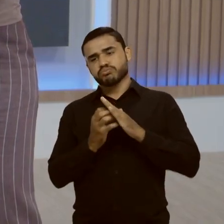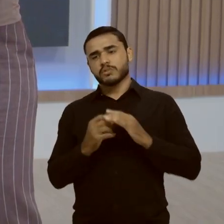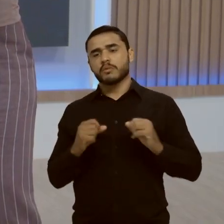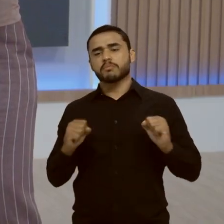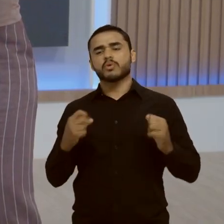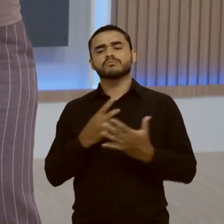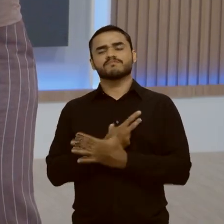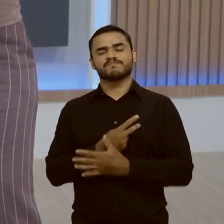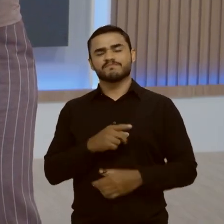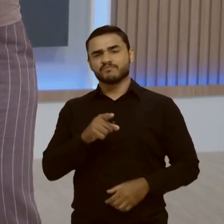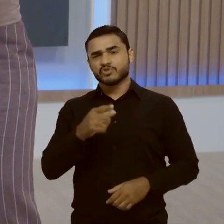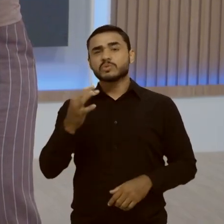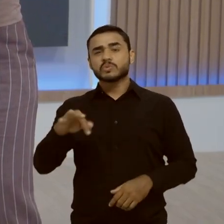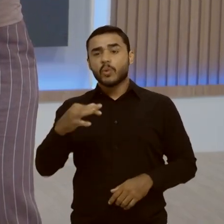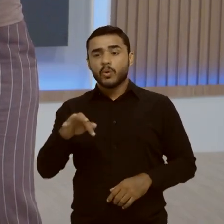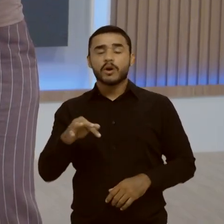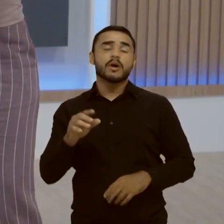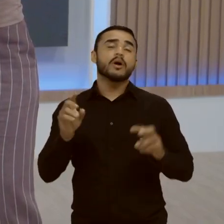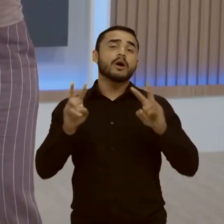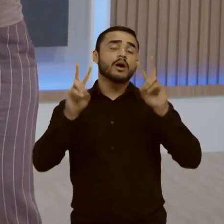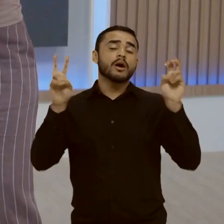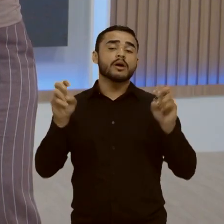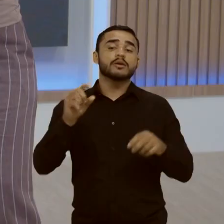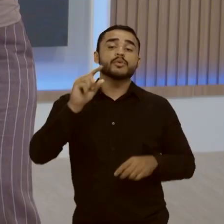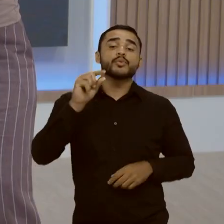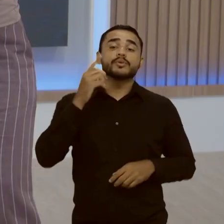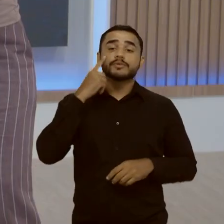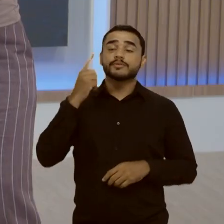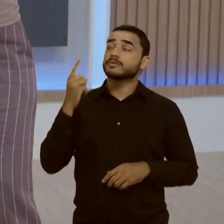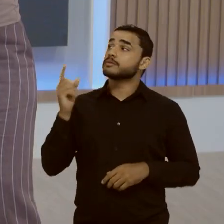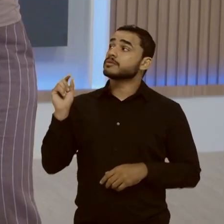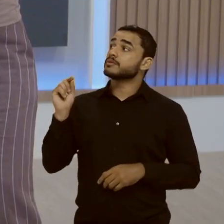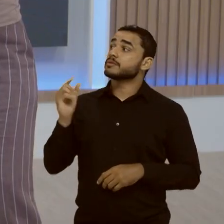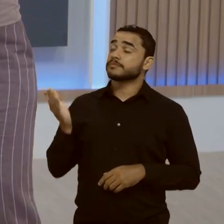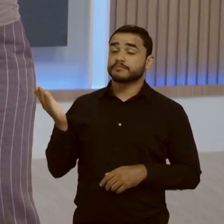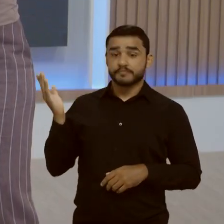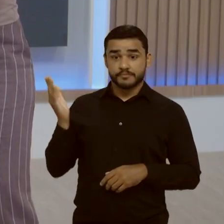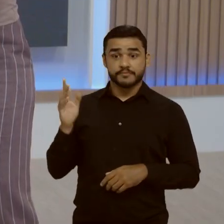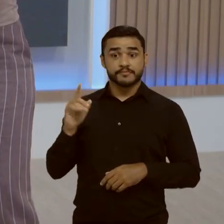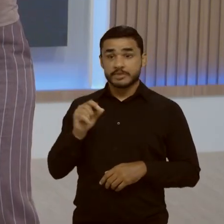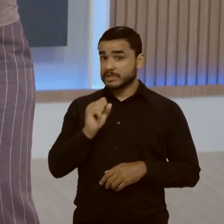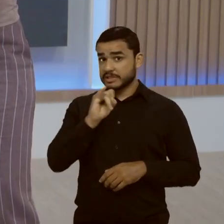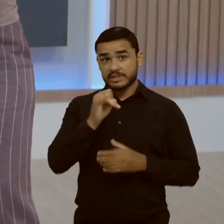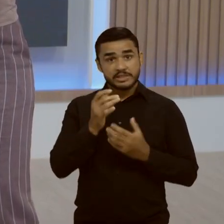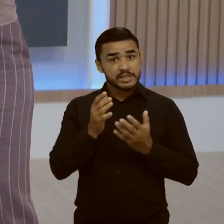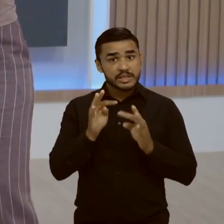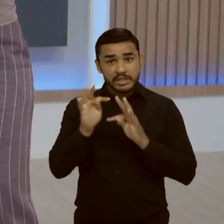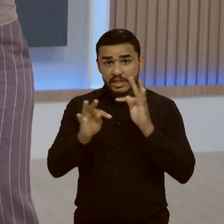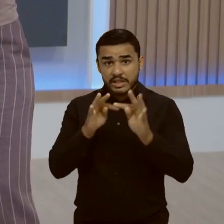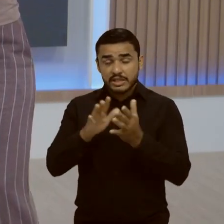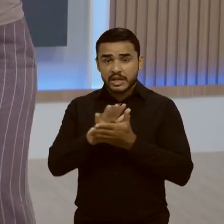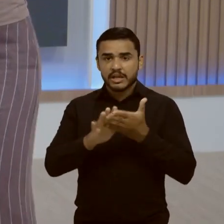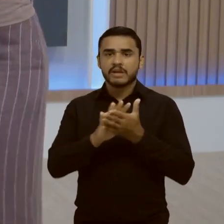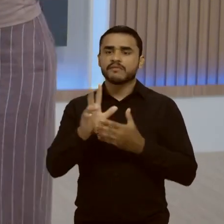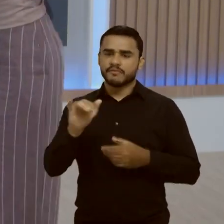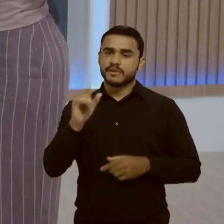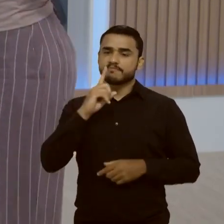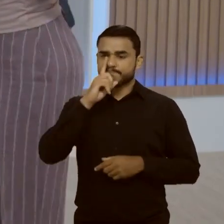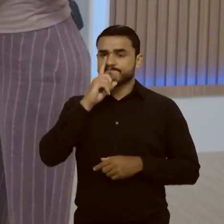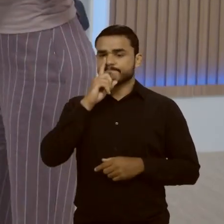reportagens sobre esse problema. No segundo episódio, você vai ver que quando ele não é tratado, oferece